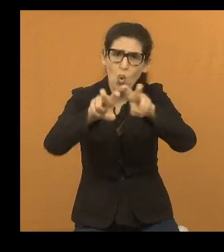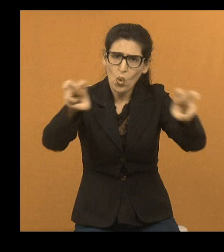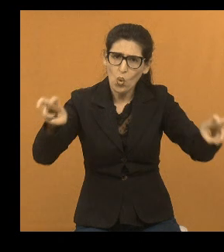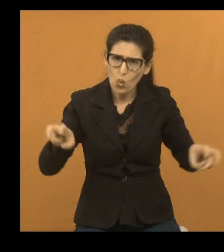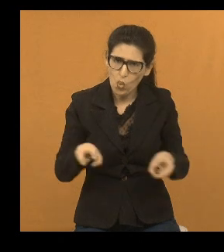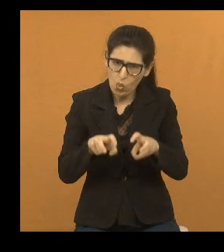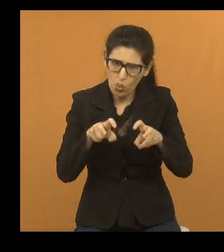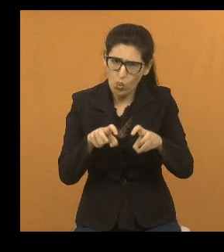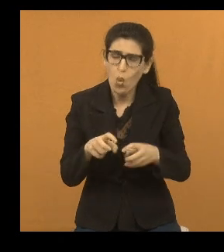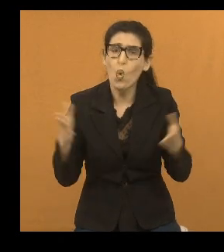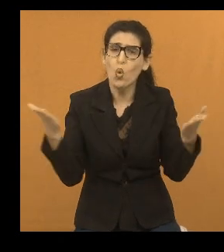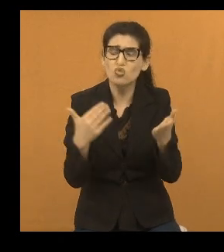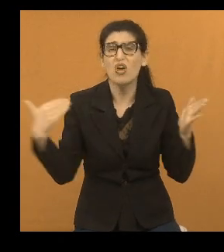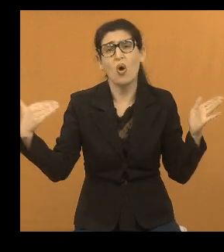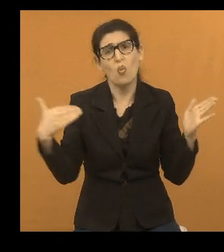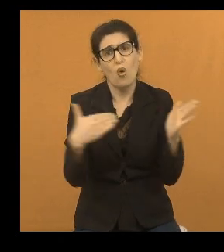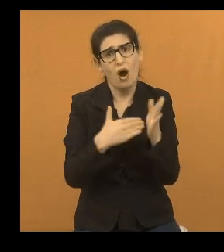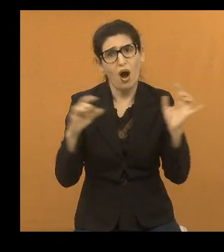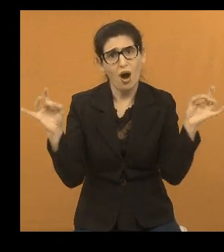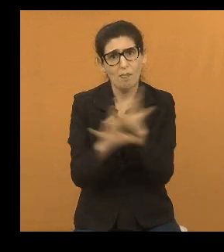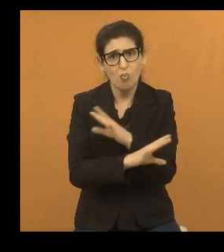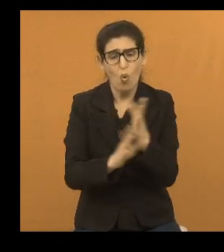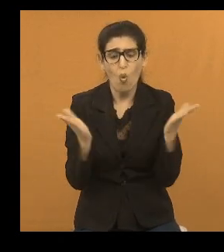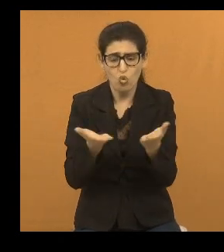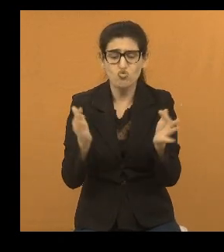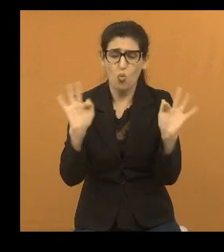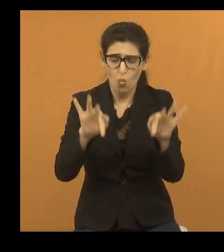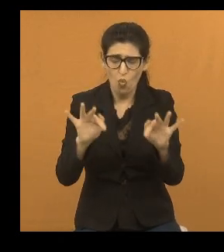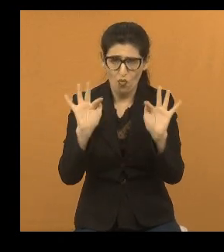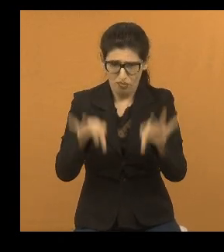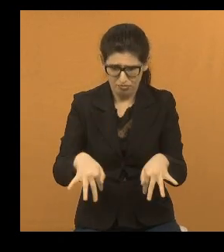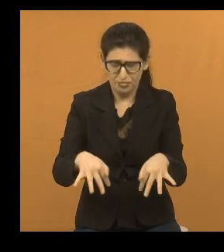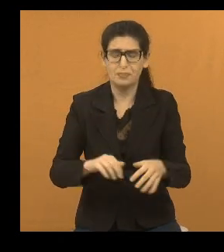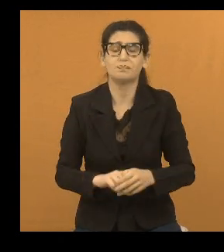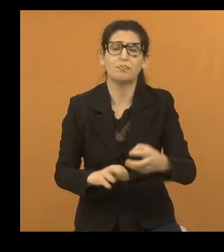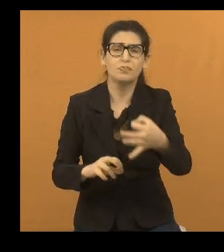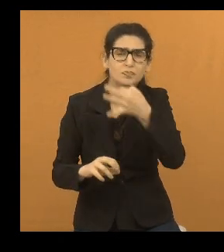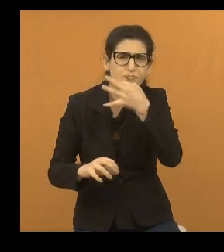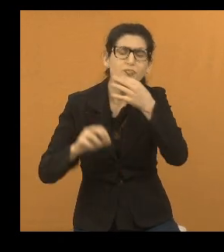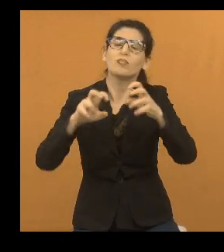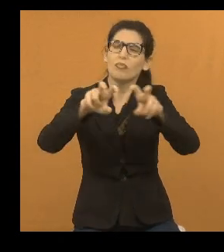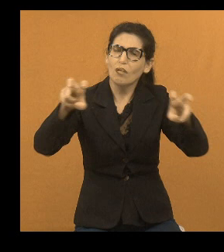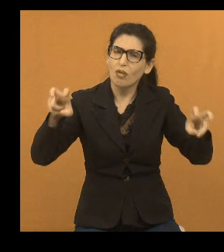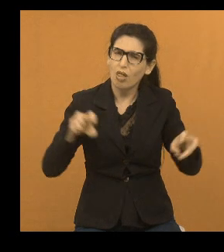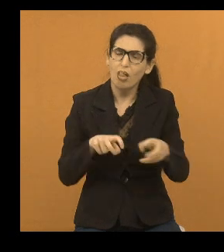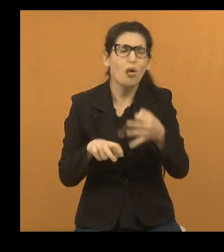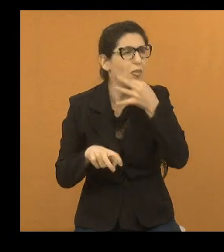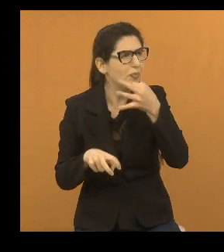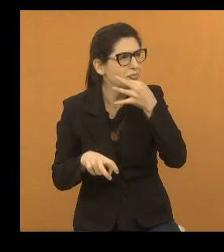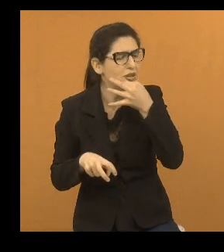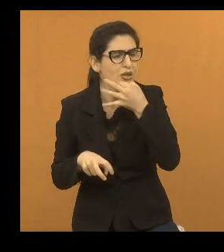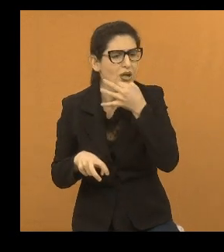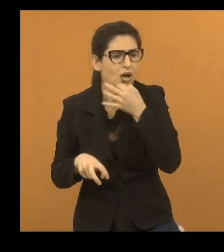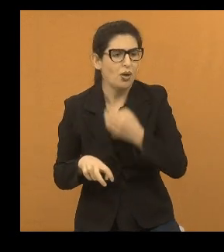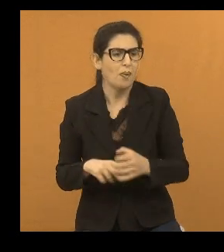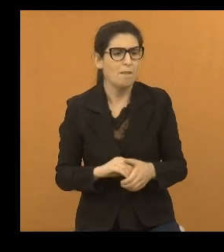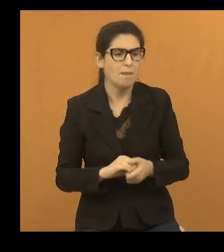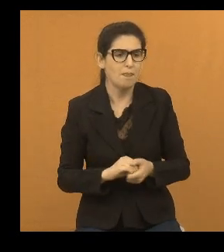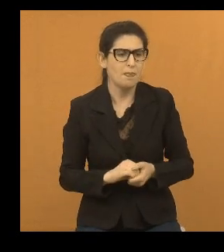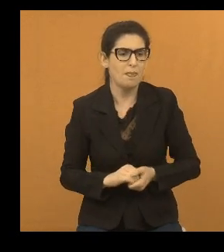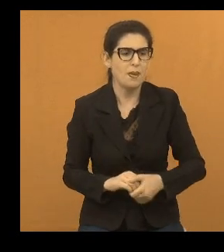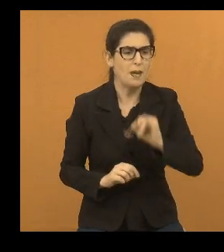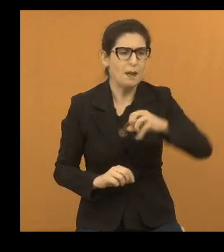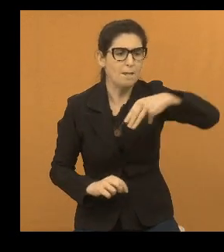última, aqui na Câmara Municipal. Fizemos uma audiência pública na EMF Parque Imperial. Segundo, fomos para a